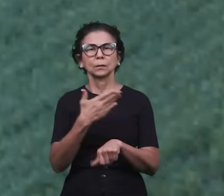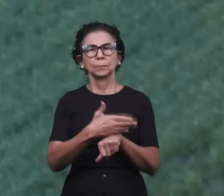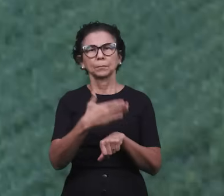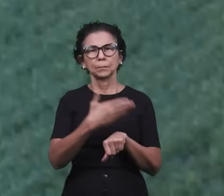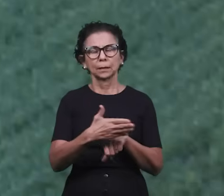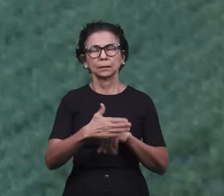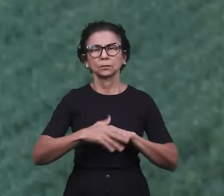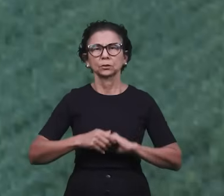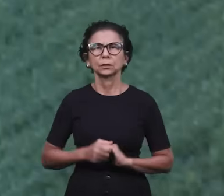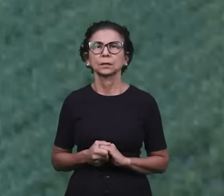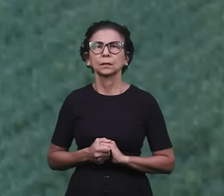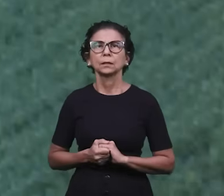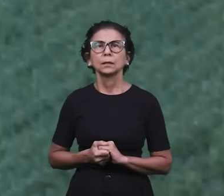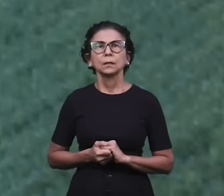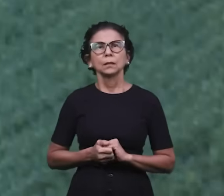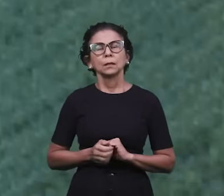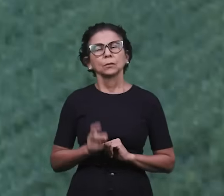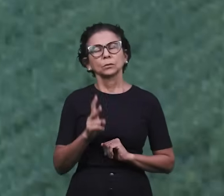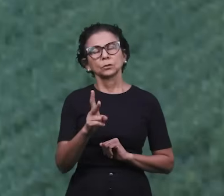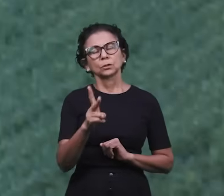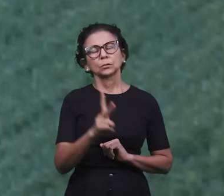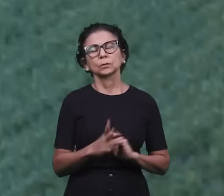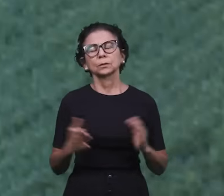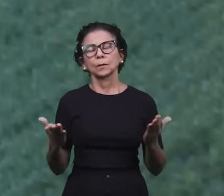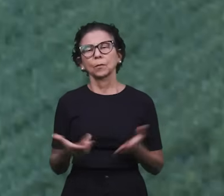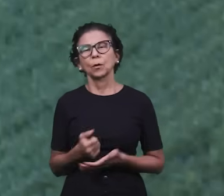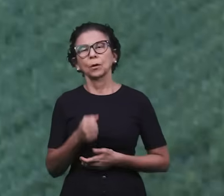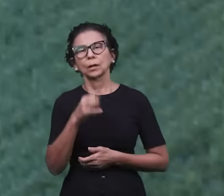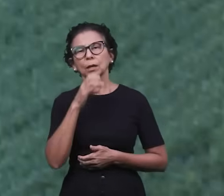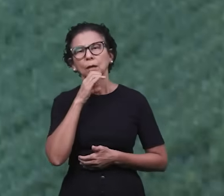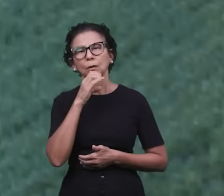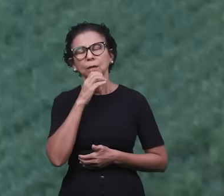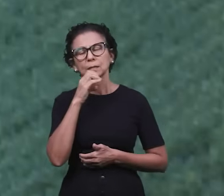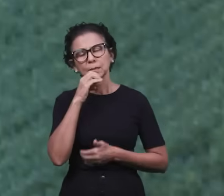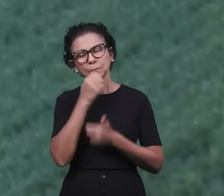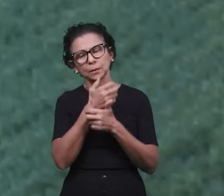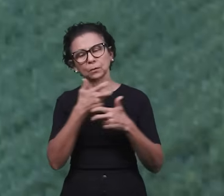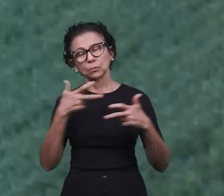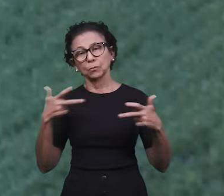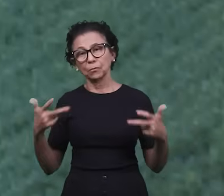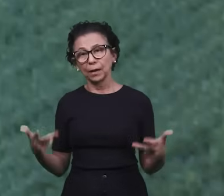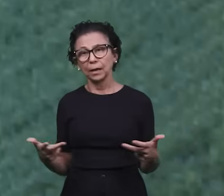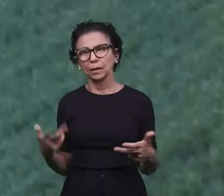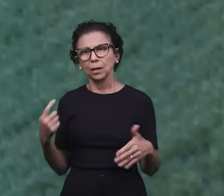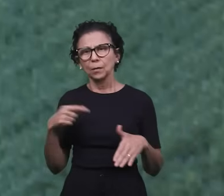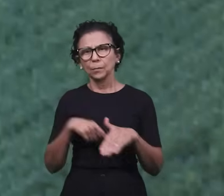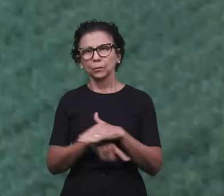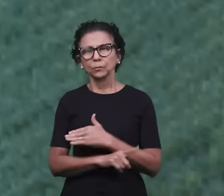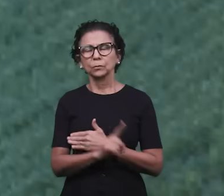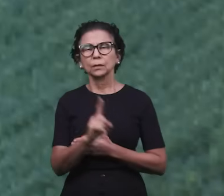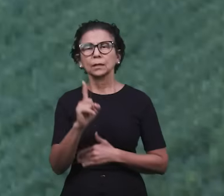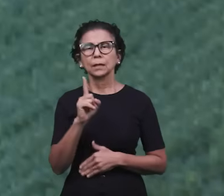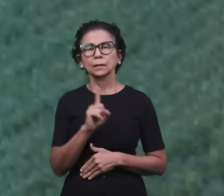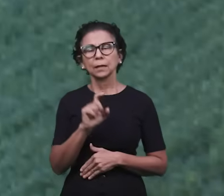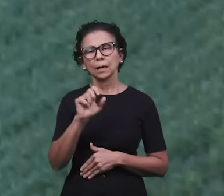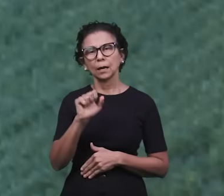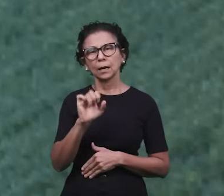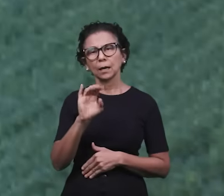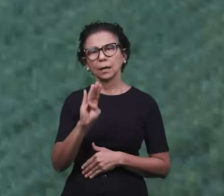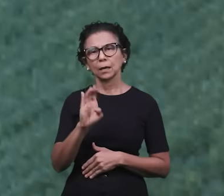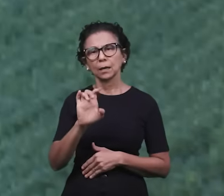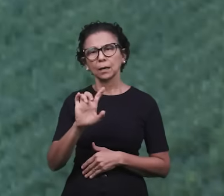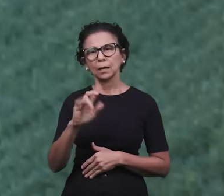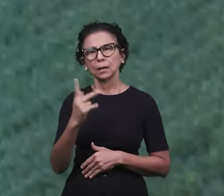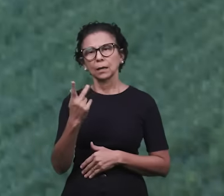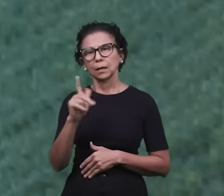nasce, ela só estica suas asinhas e começa a limpar. Ela é a faxineira. Ela limpa dentro